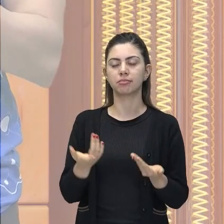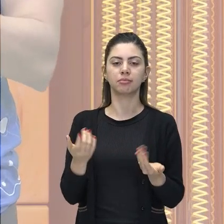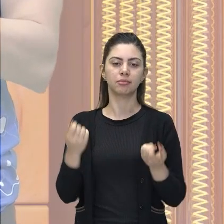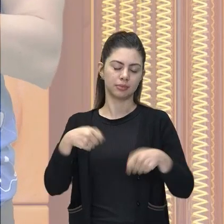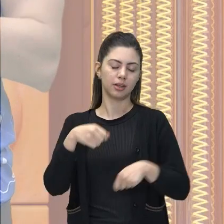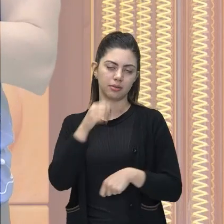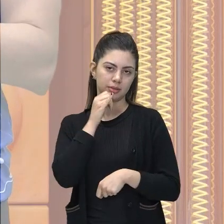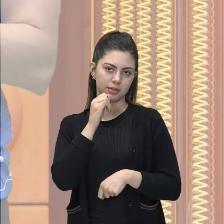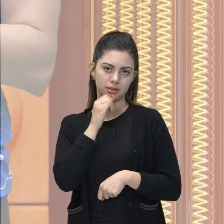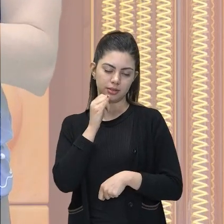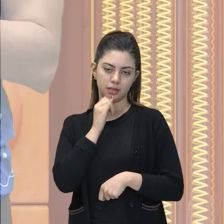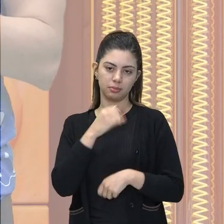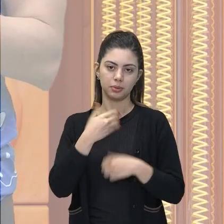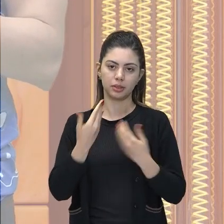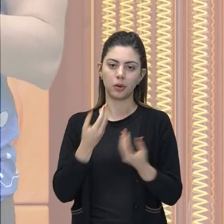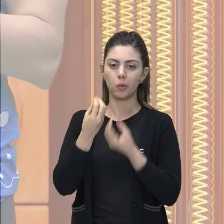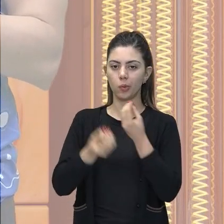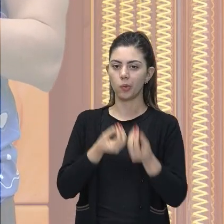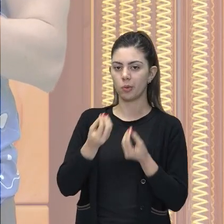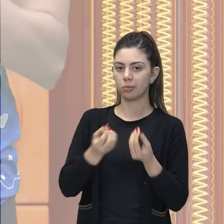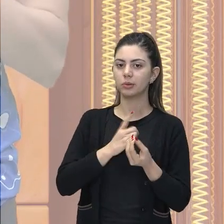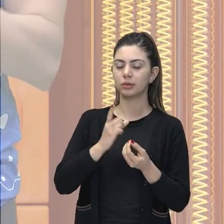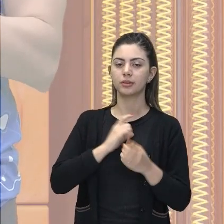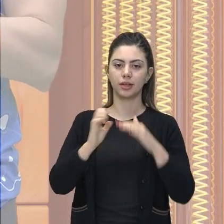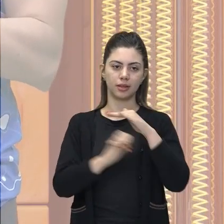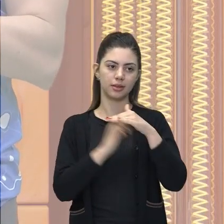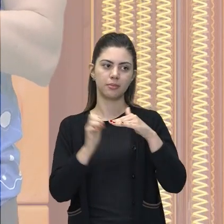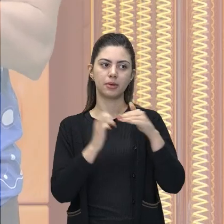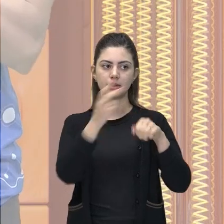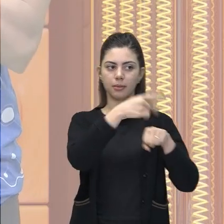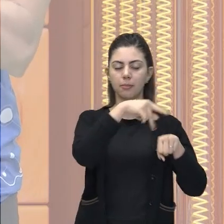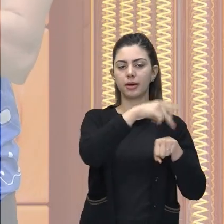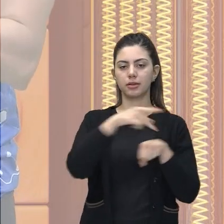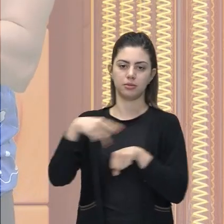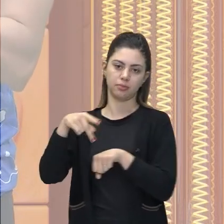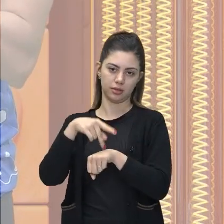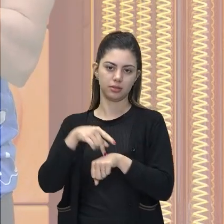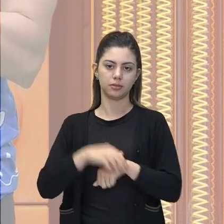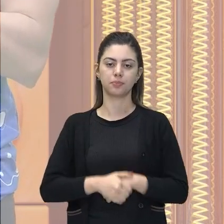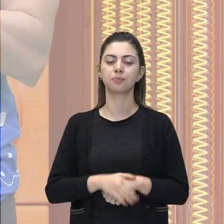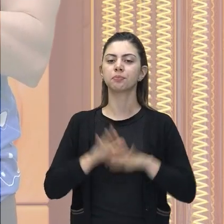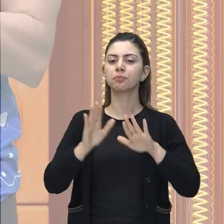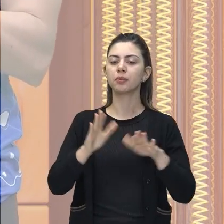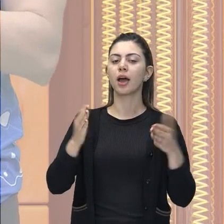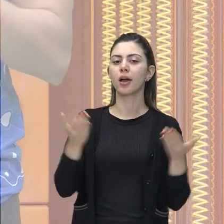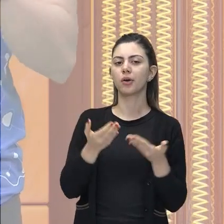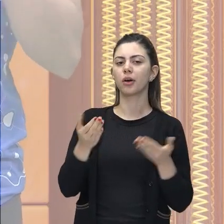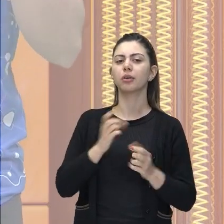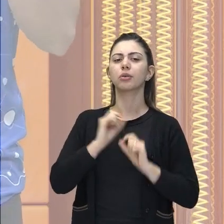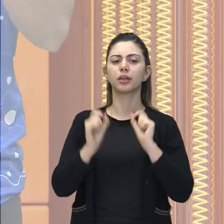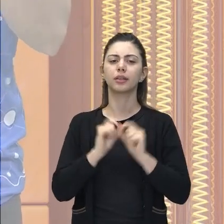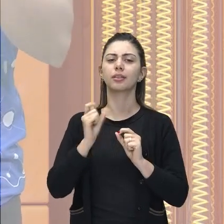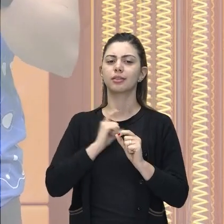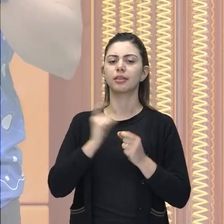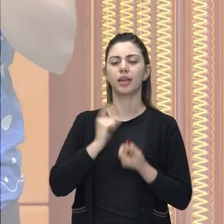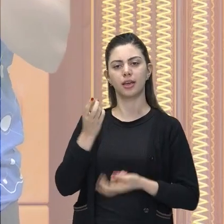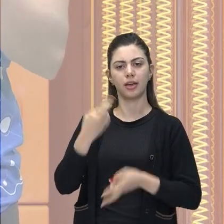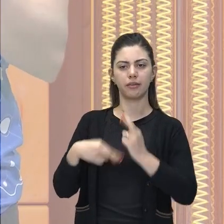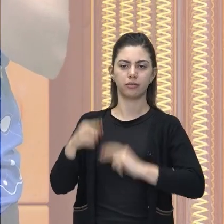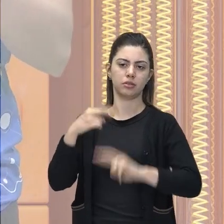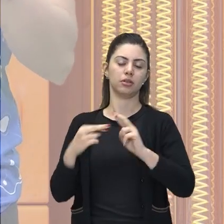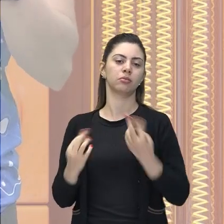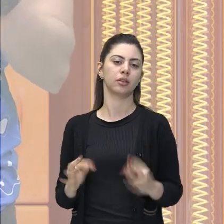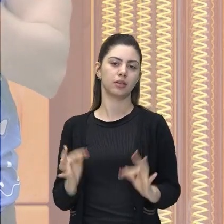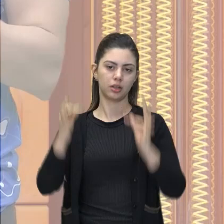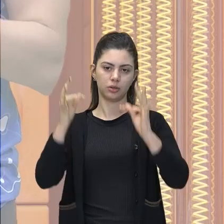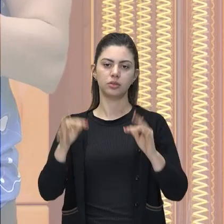exemplificar melhor a questão das multinacionais, certo? Revolução tecnológica. O que a gente tem de novo, de